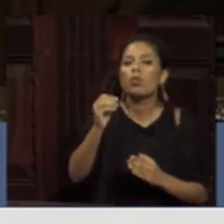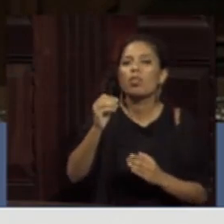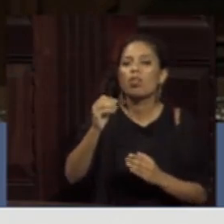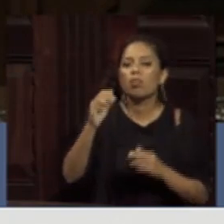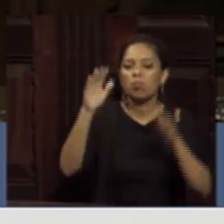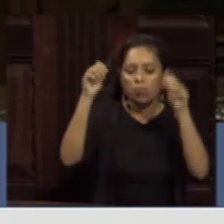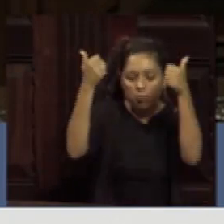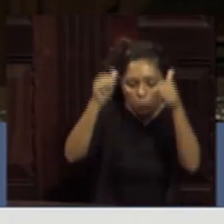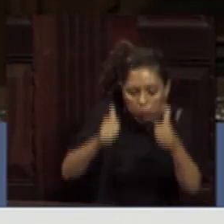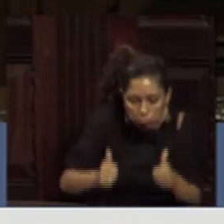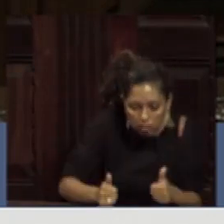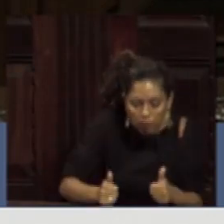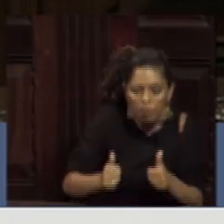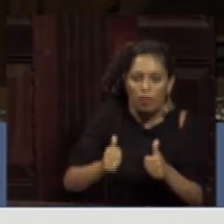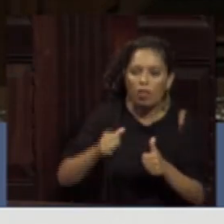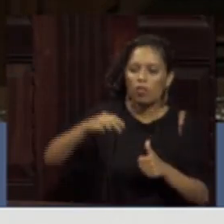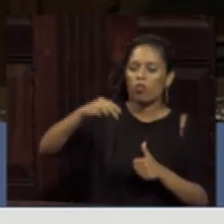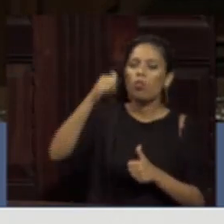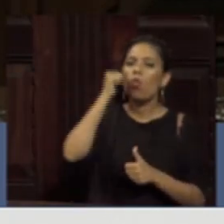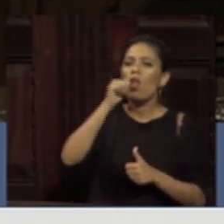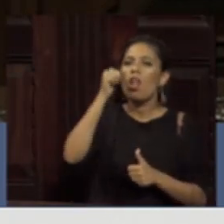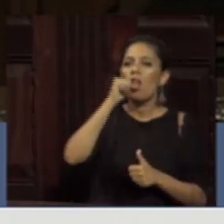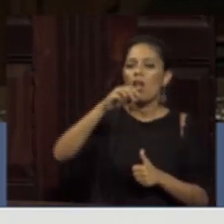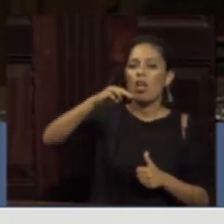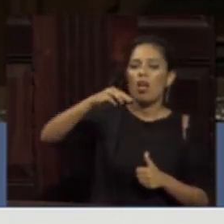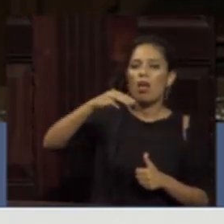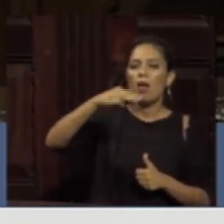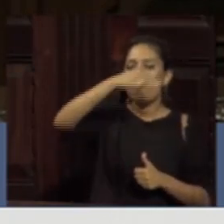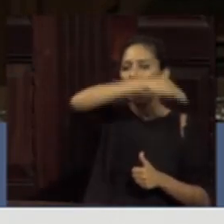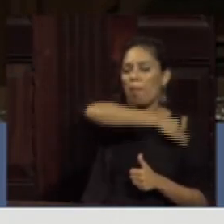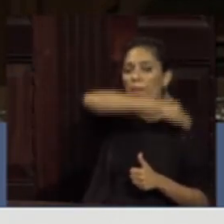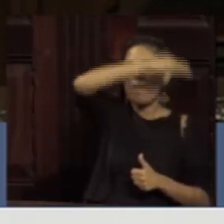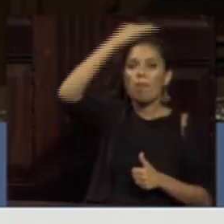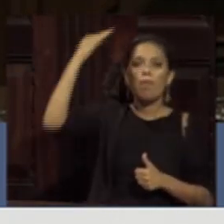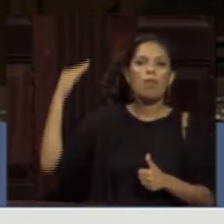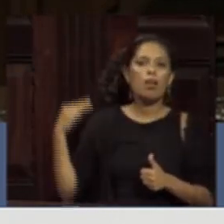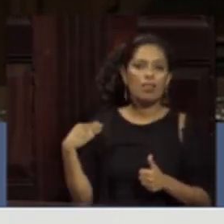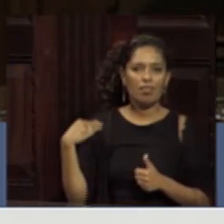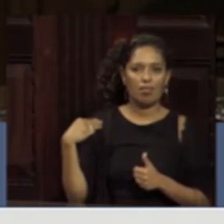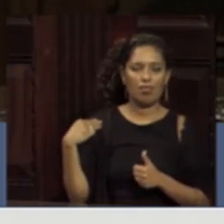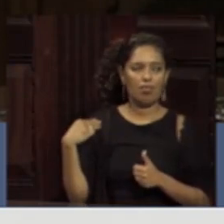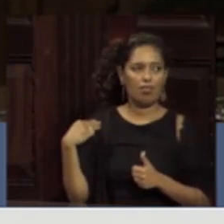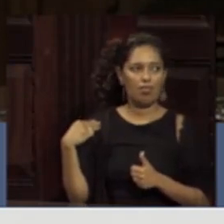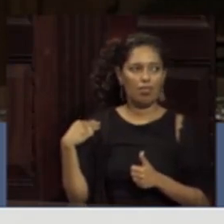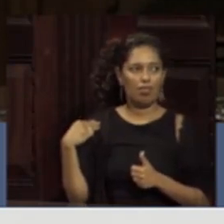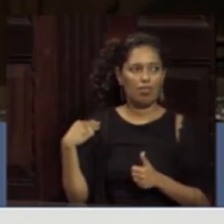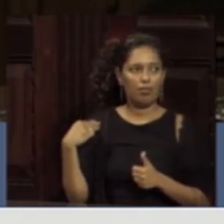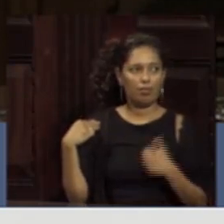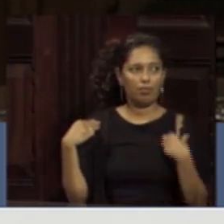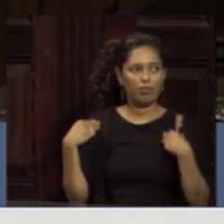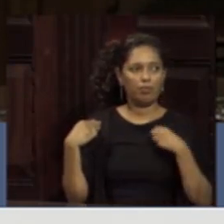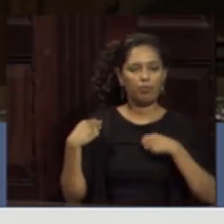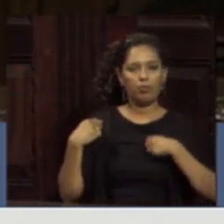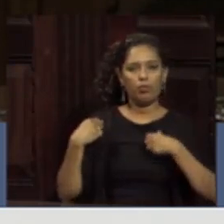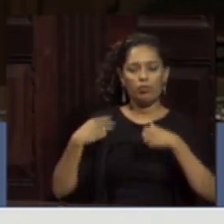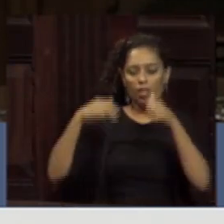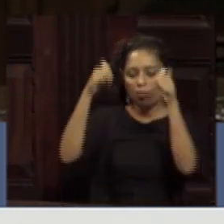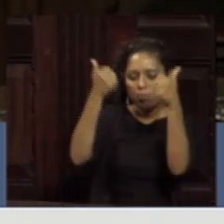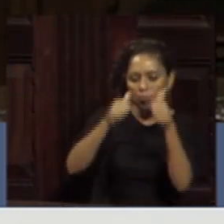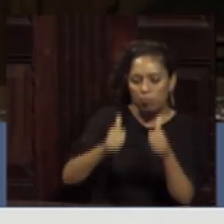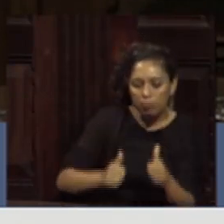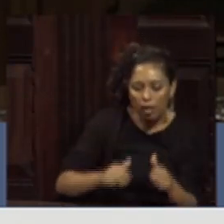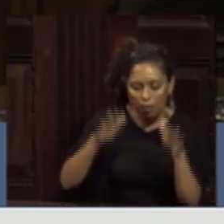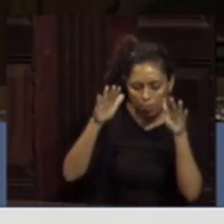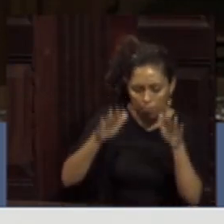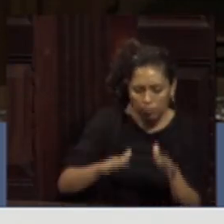Deputado Valdec, que é um estudioso, há de lembrar, o culto a Maria se tornou tão